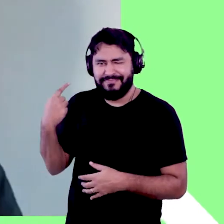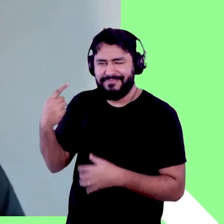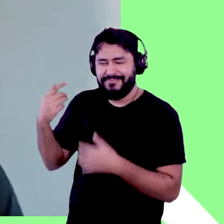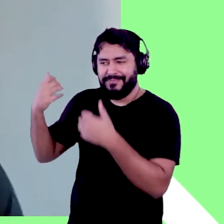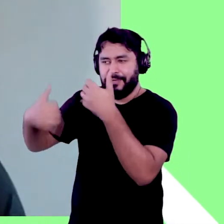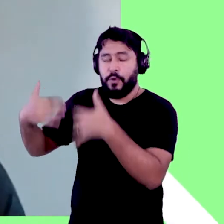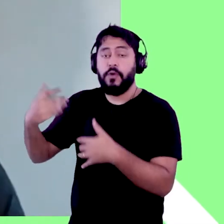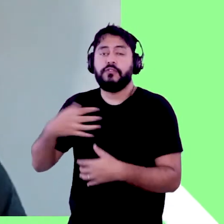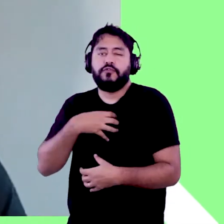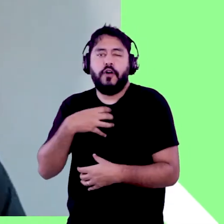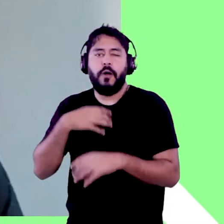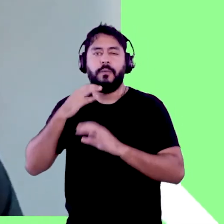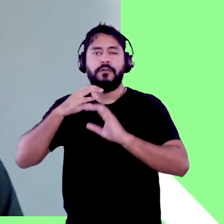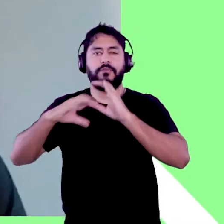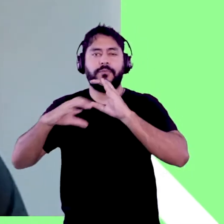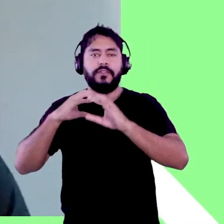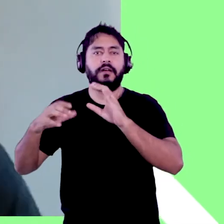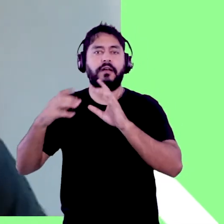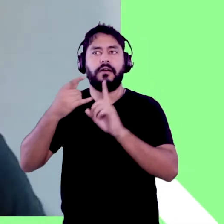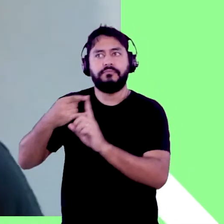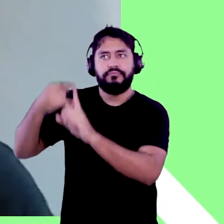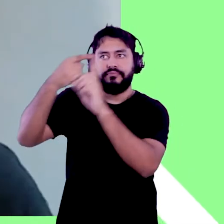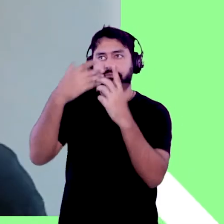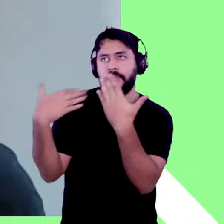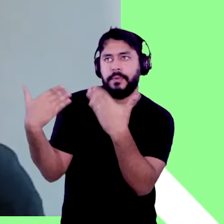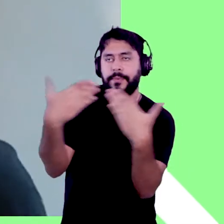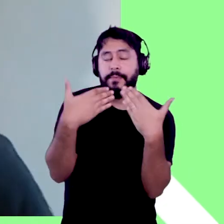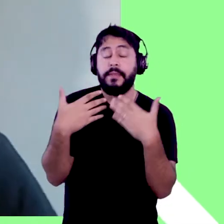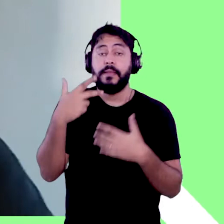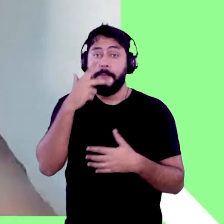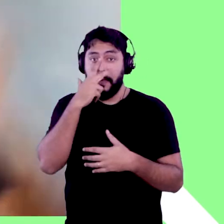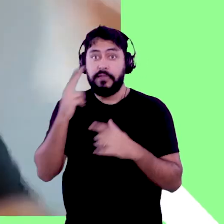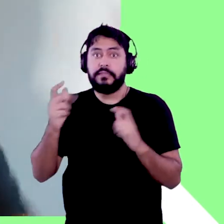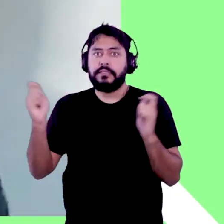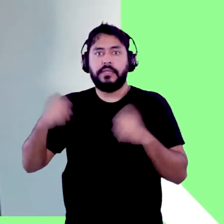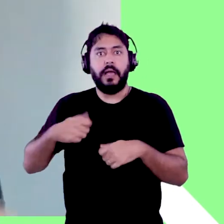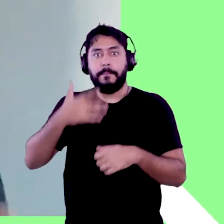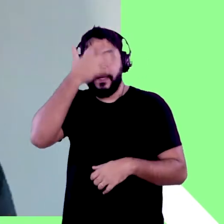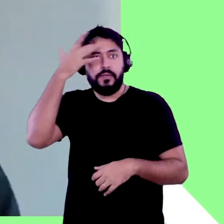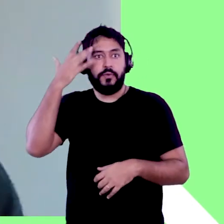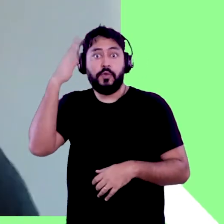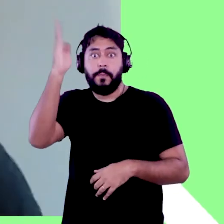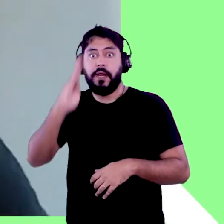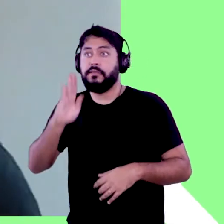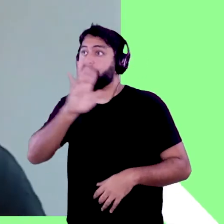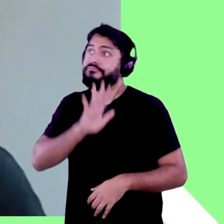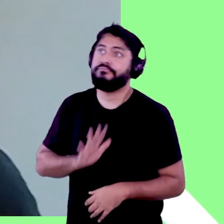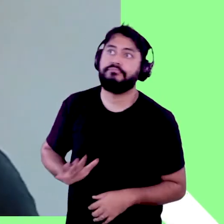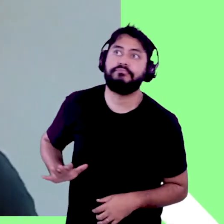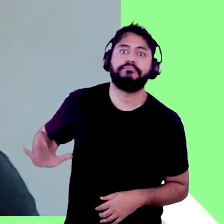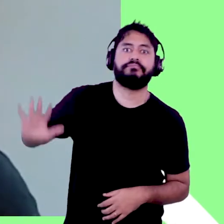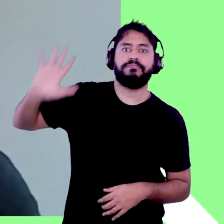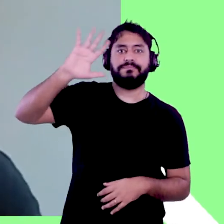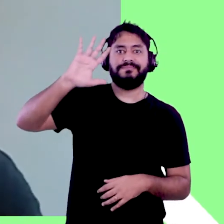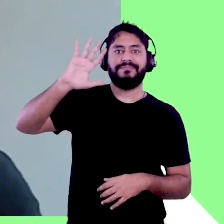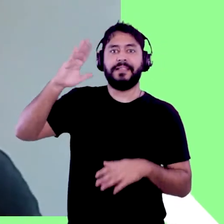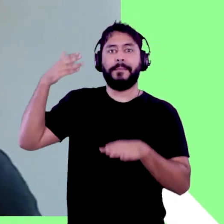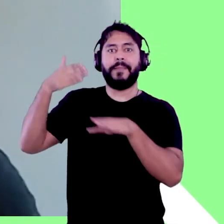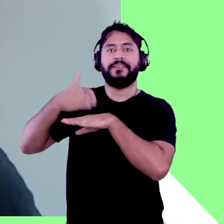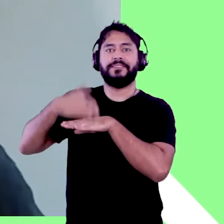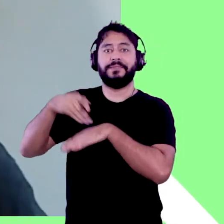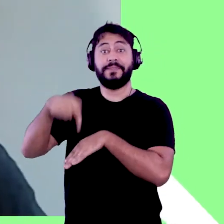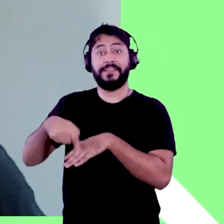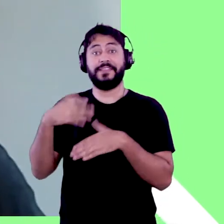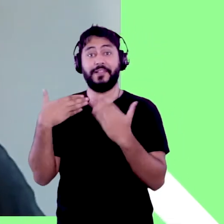da gente se comunicar, né, nesse distanciamento físico, possibilita que pessoas do Brasil inteiro, por exemplo, participem aqui dessa